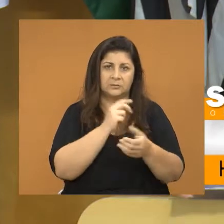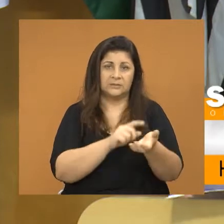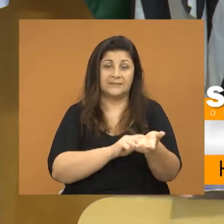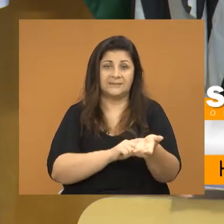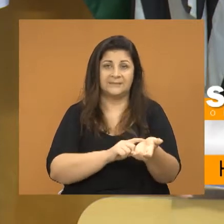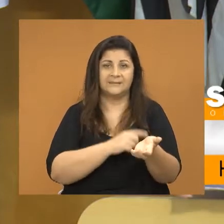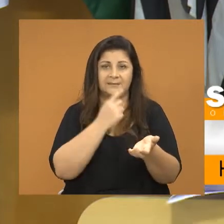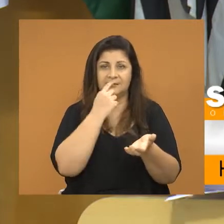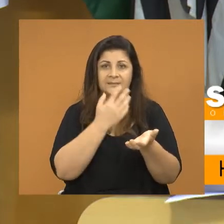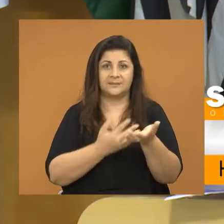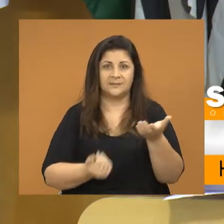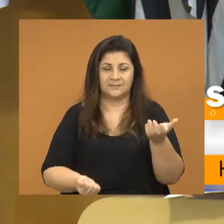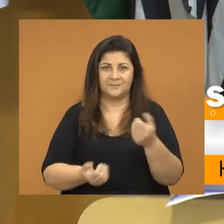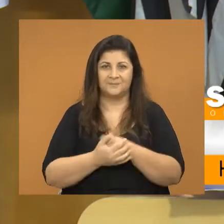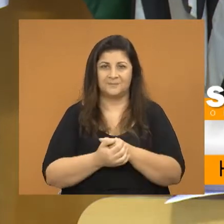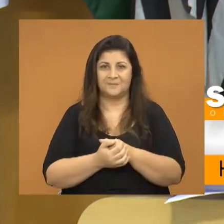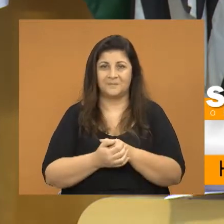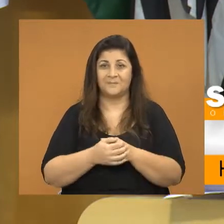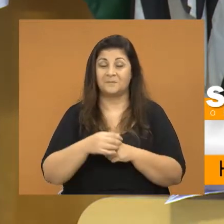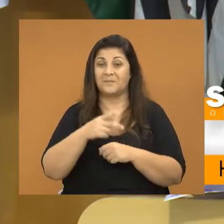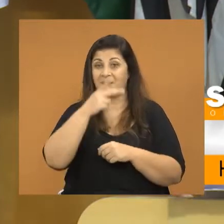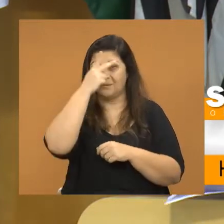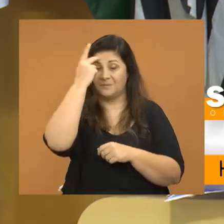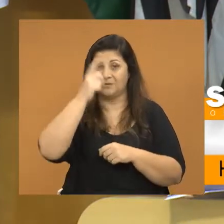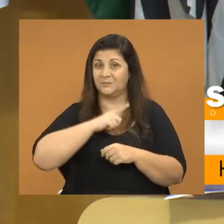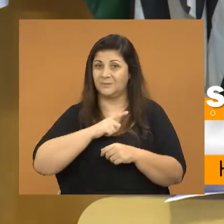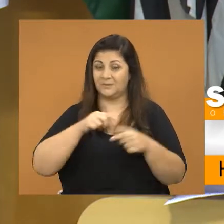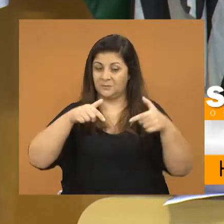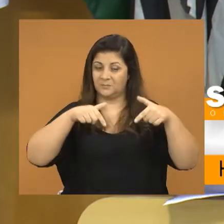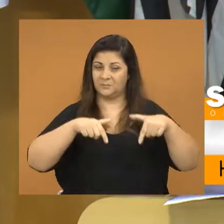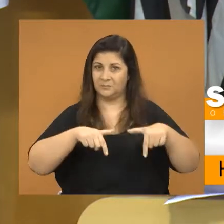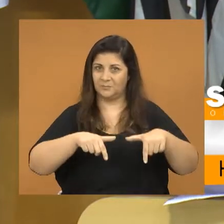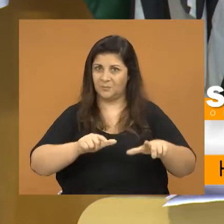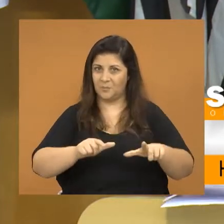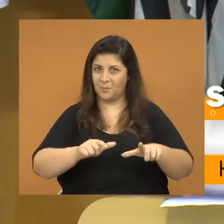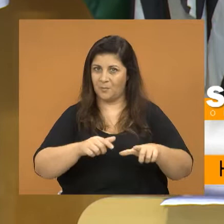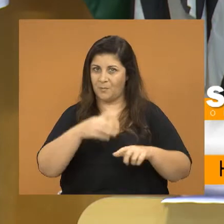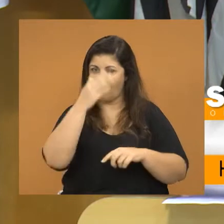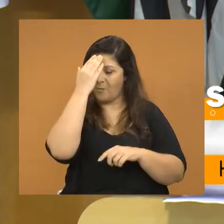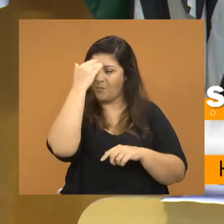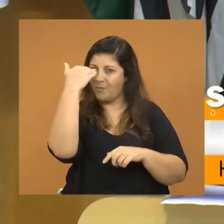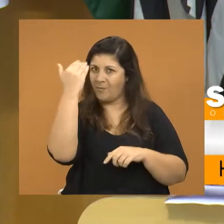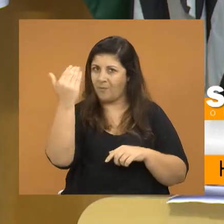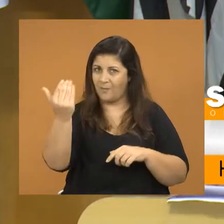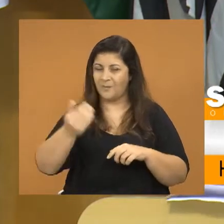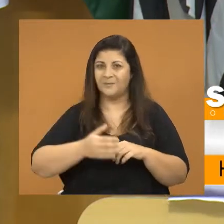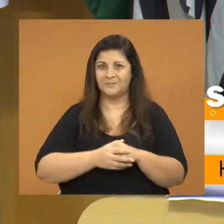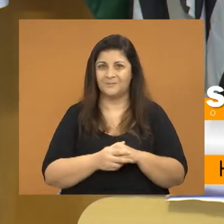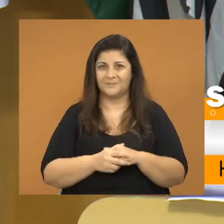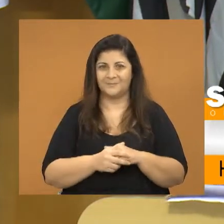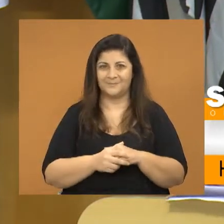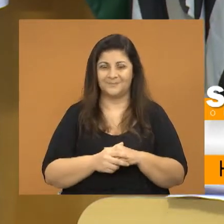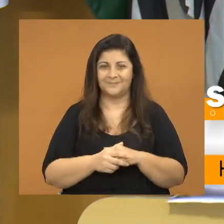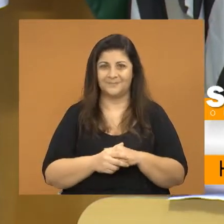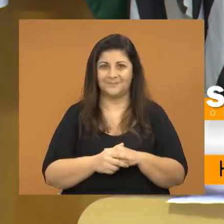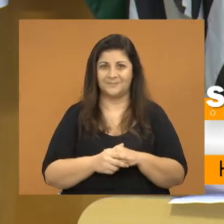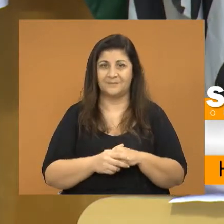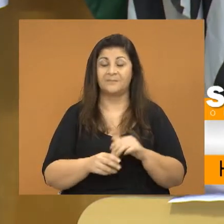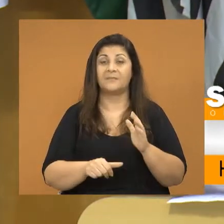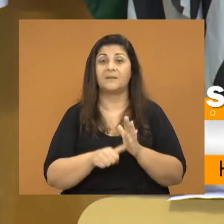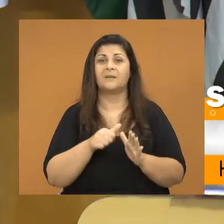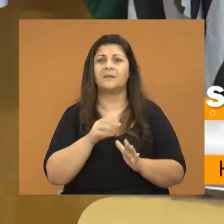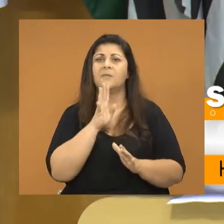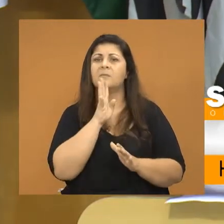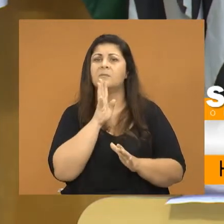Os doadores receberão um diploma de honra ao mérito por solidariedade cidadã. Vamos agora, primeiramente,